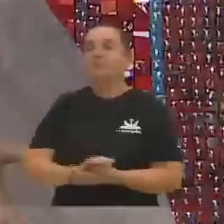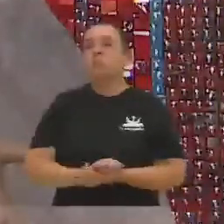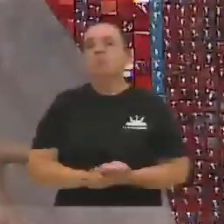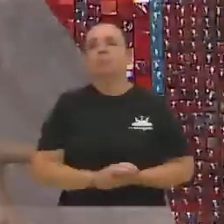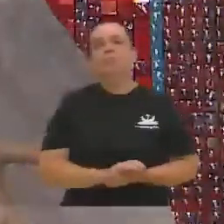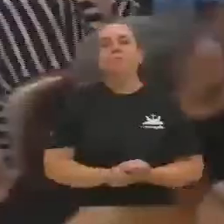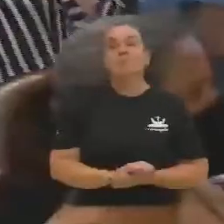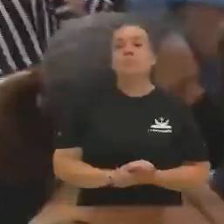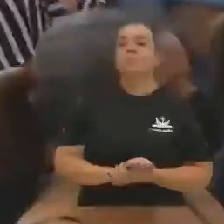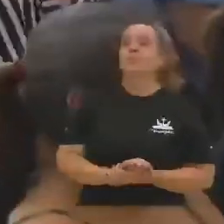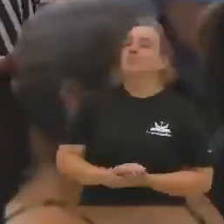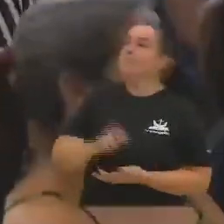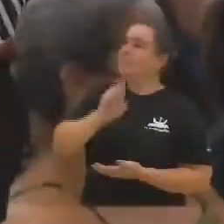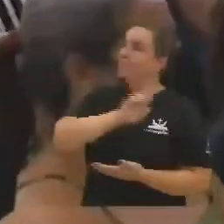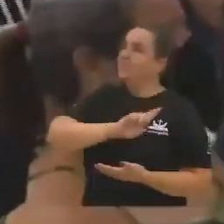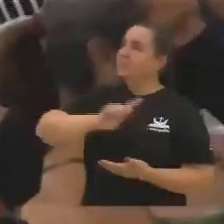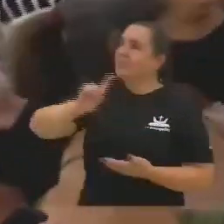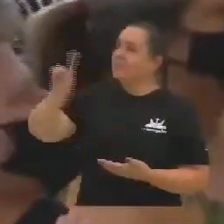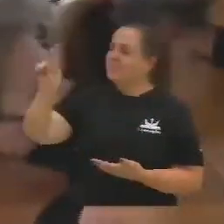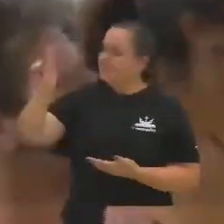salvos.